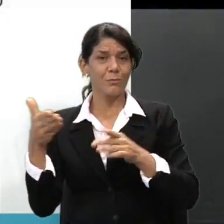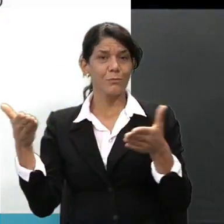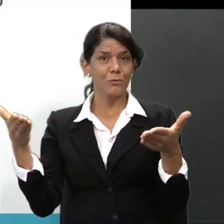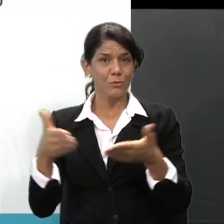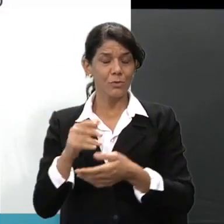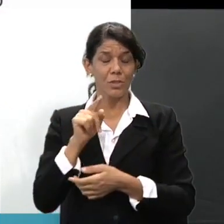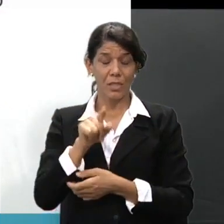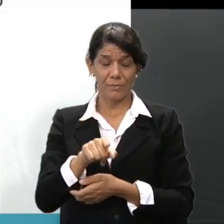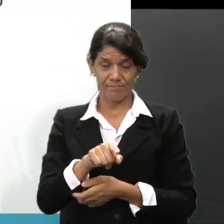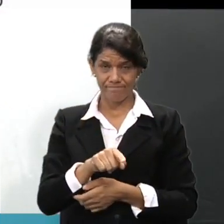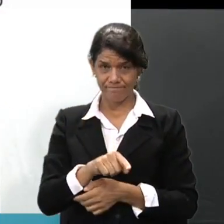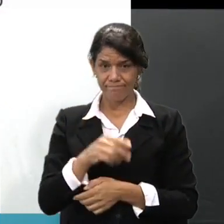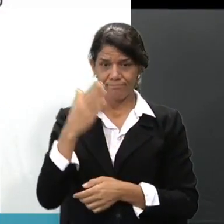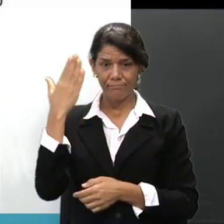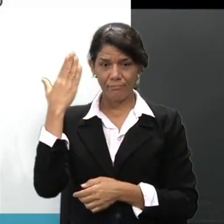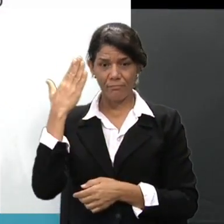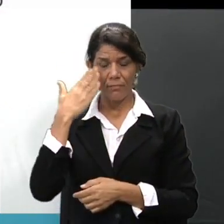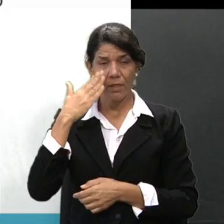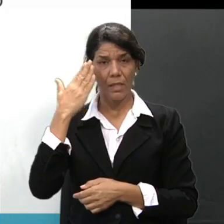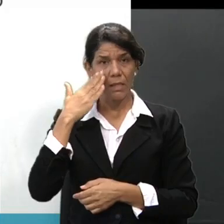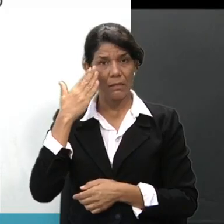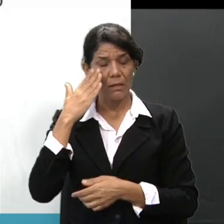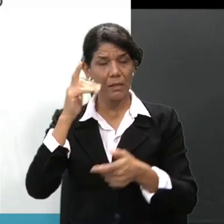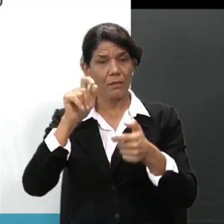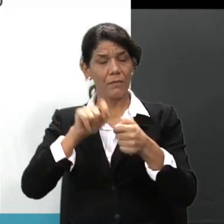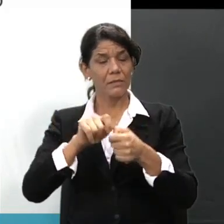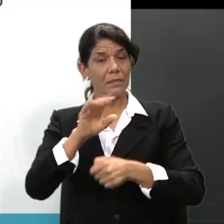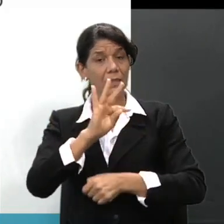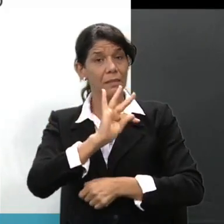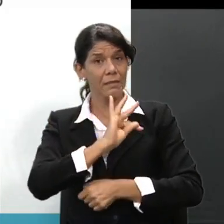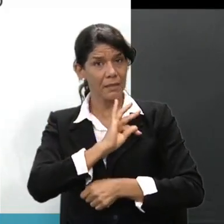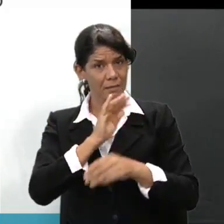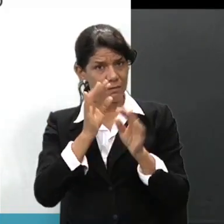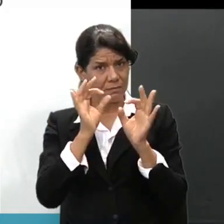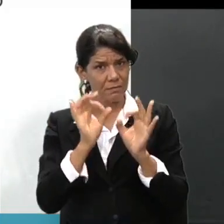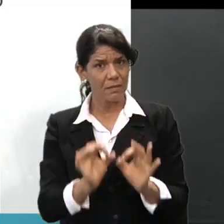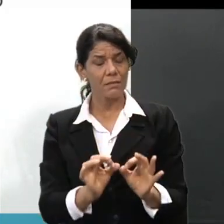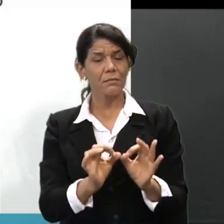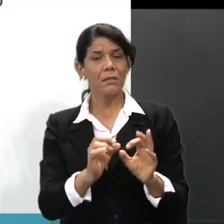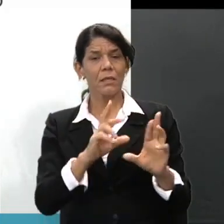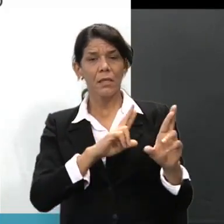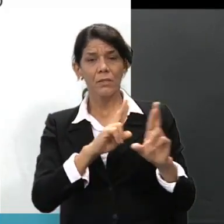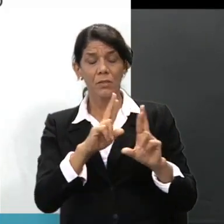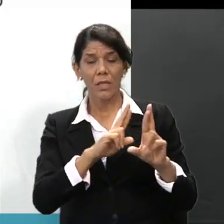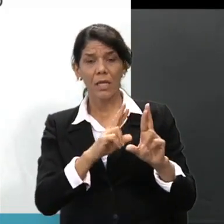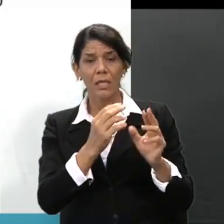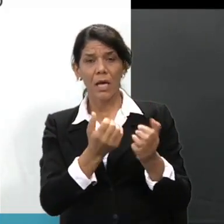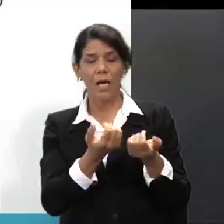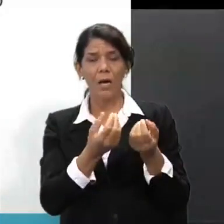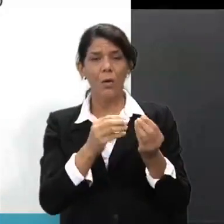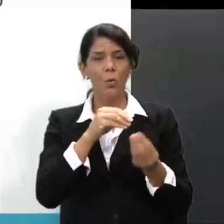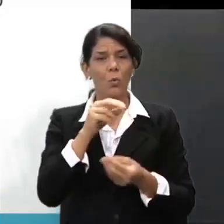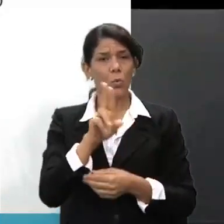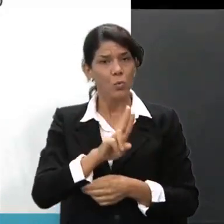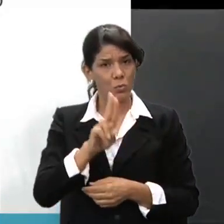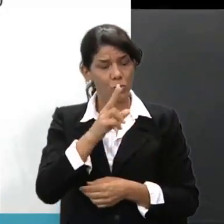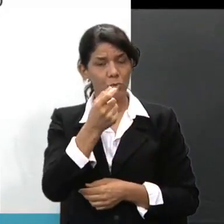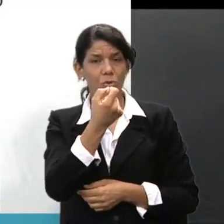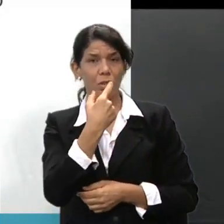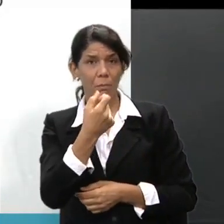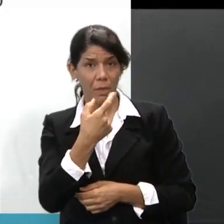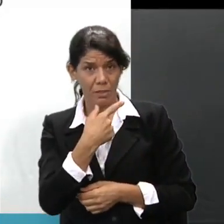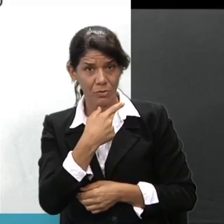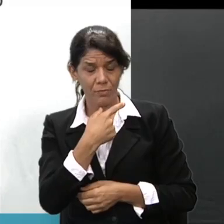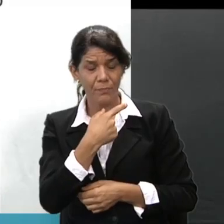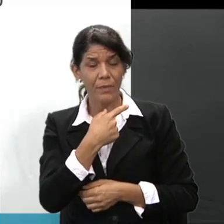são compreender e realizar as técnicas relacionadas à administração de medicamento